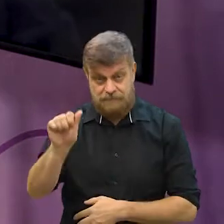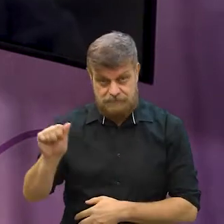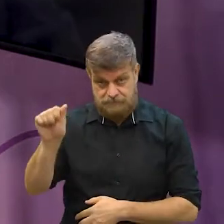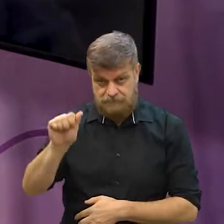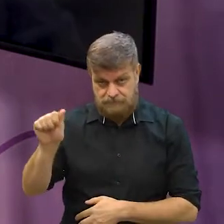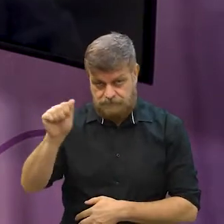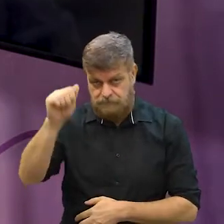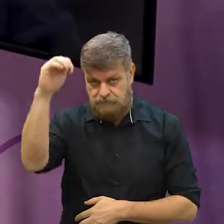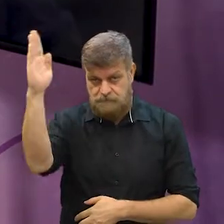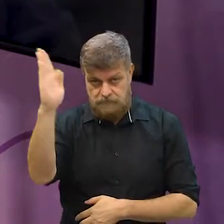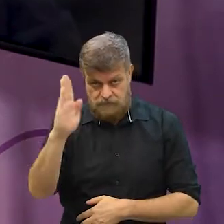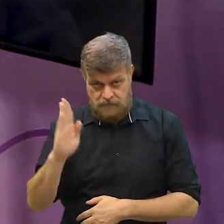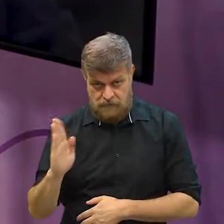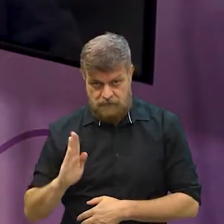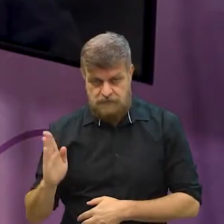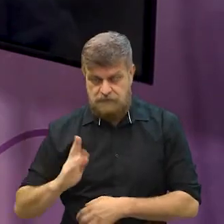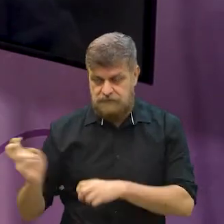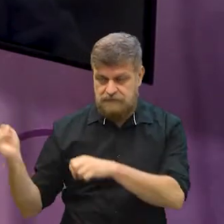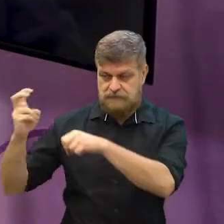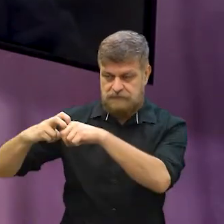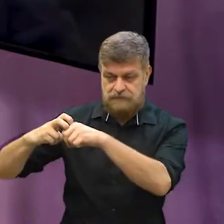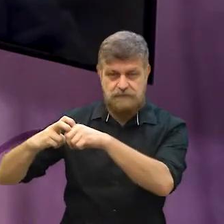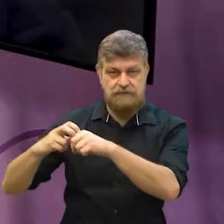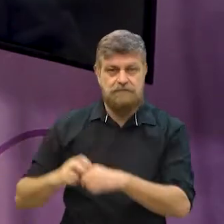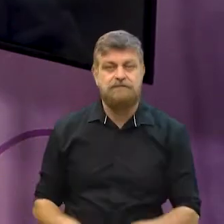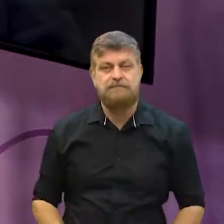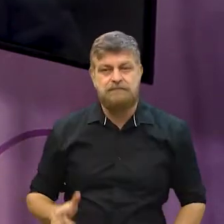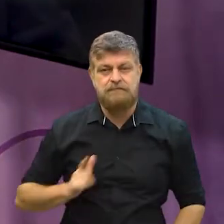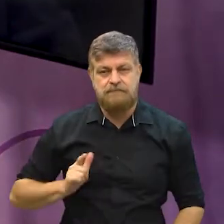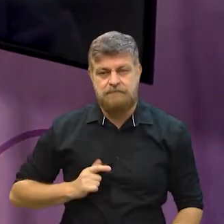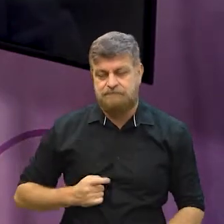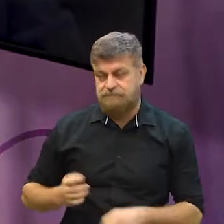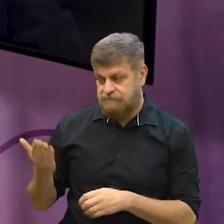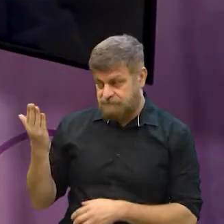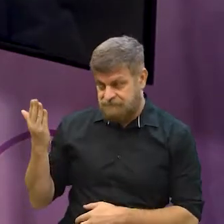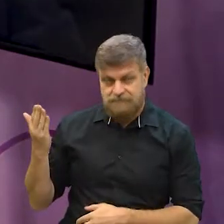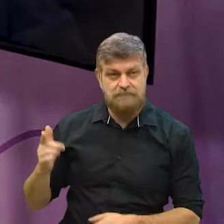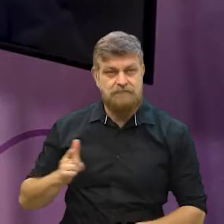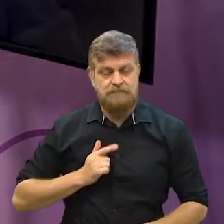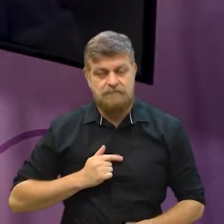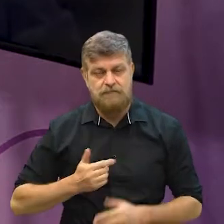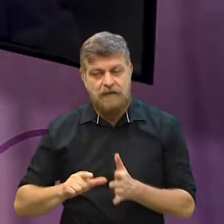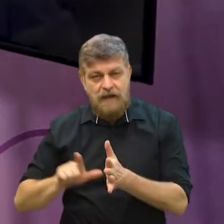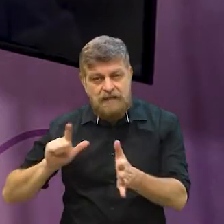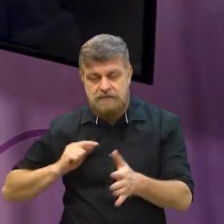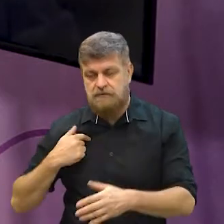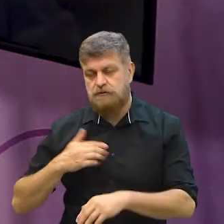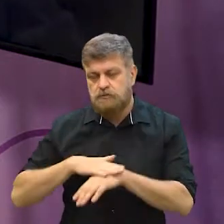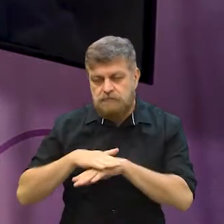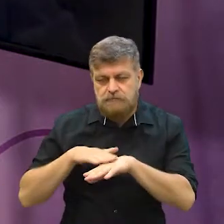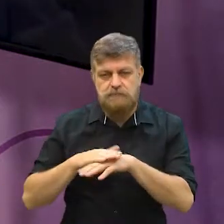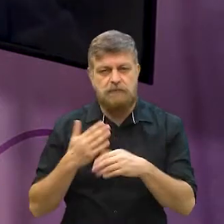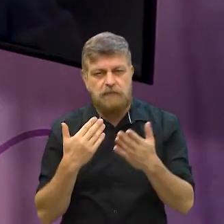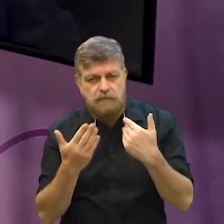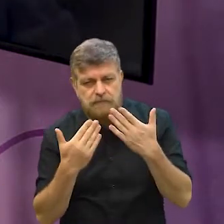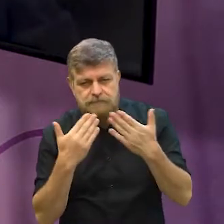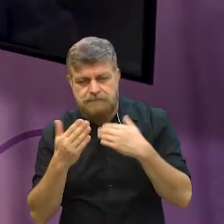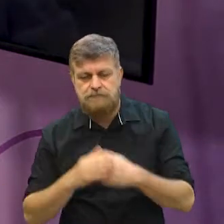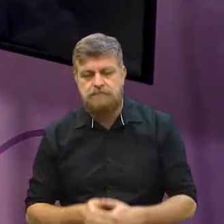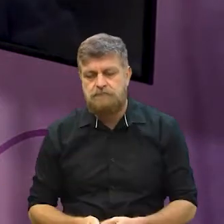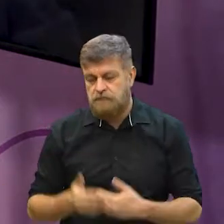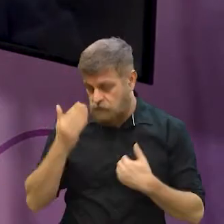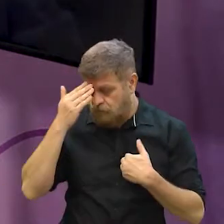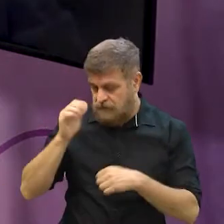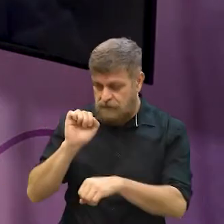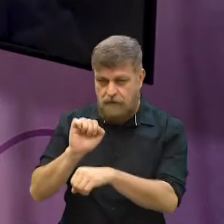Sociedade Brasileira de Infectologia, o Dr. Hélio Baixa. Doutor, antes da gente começar o nosso bate-papo, muito obrigada por parar seus